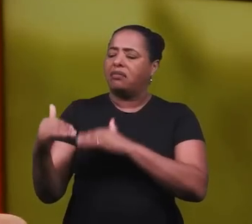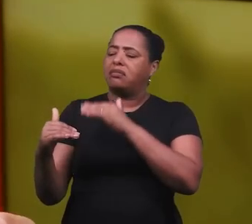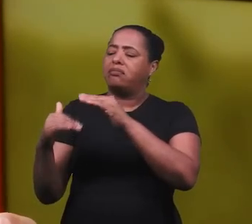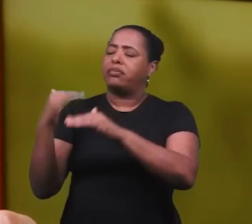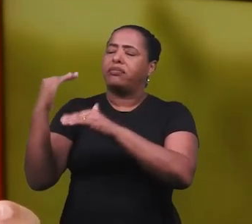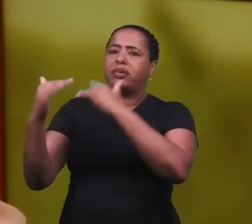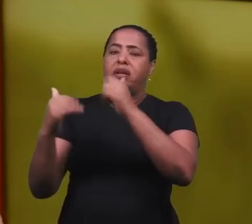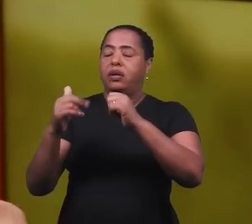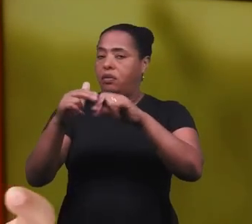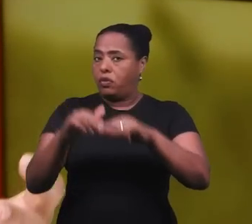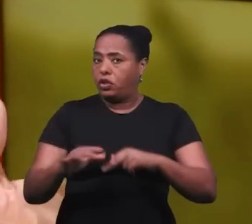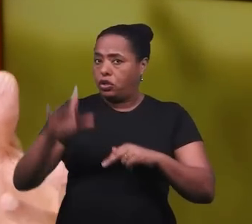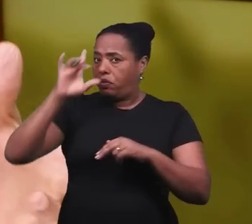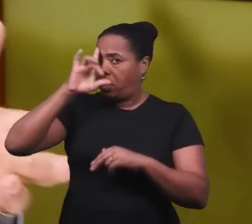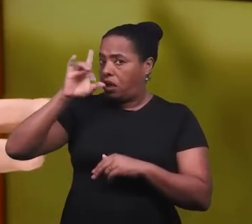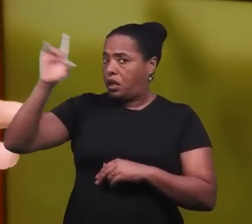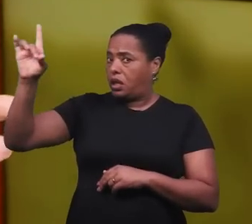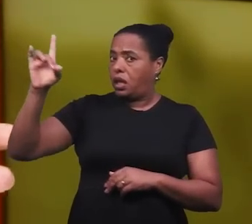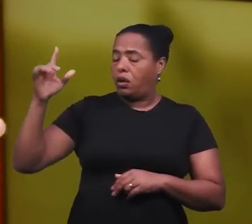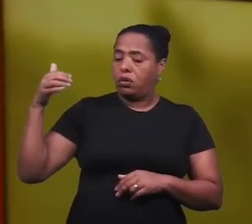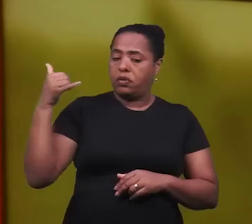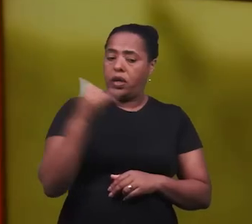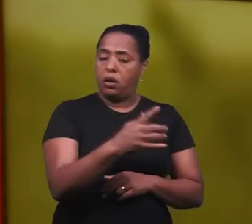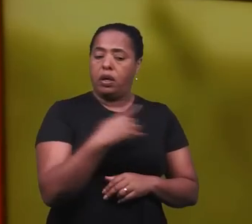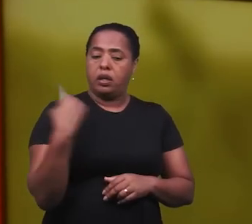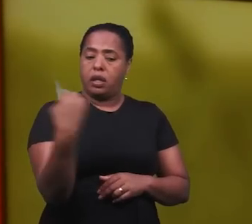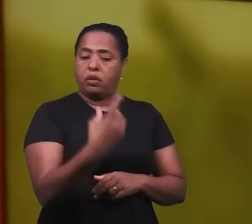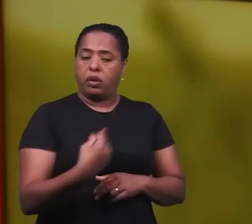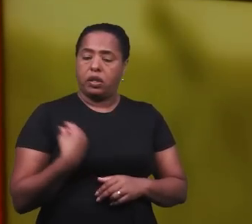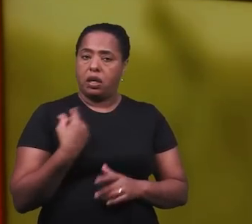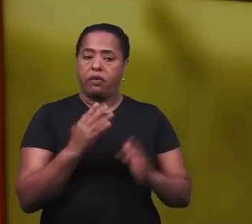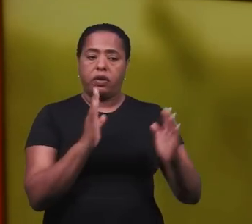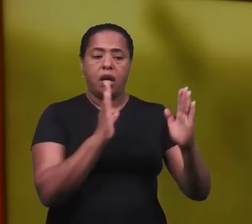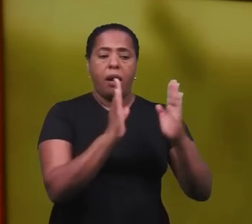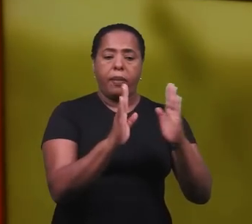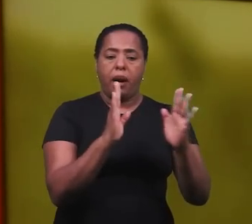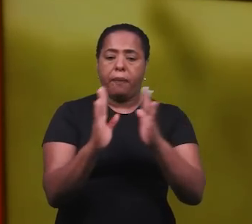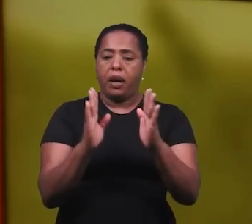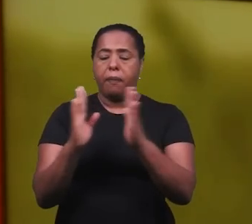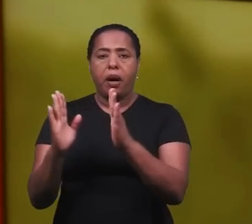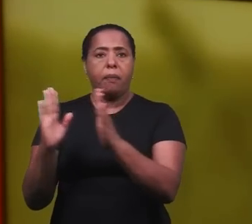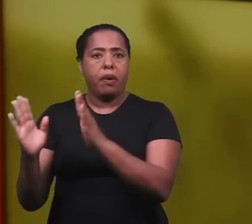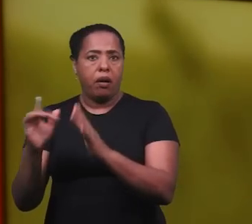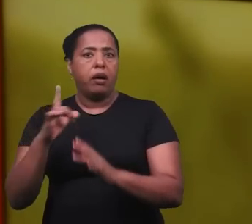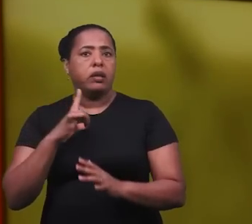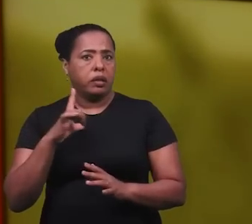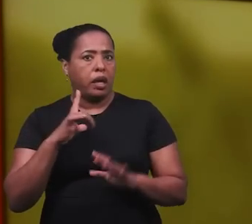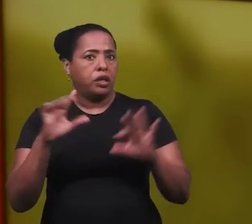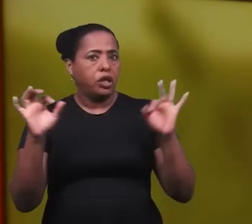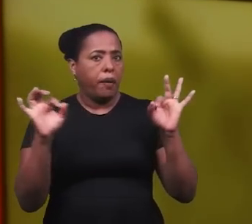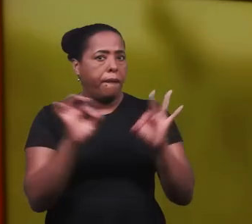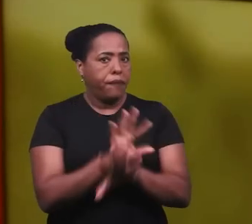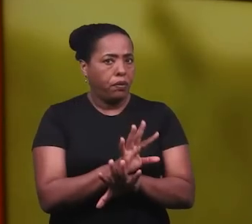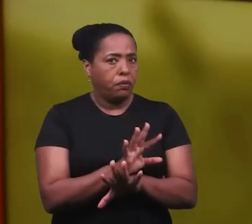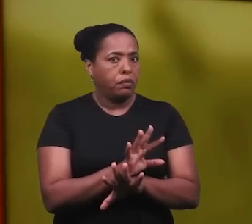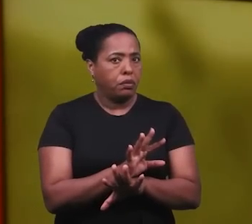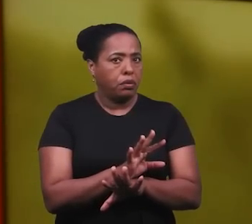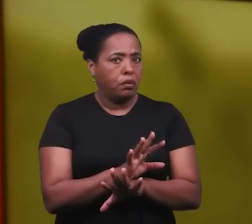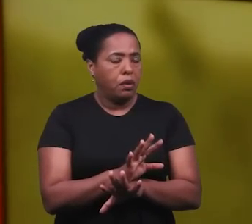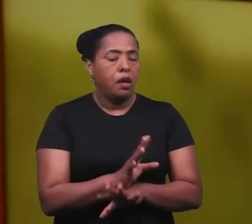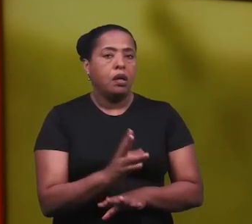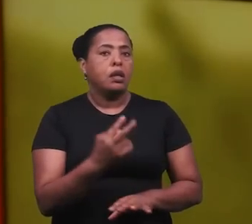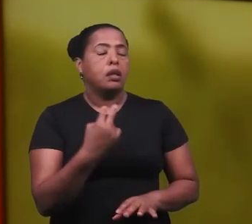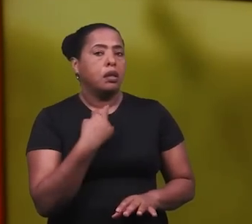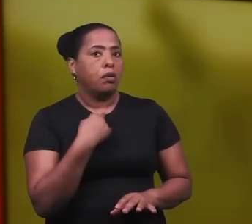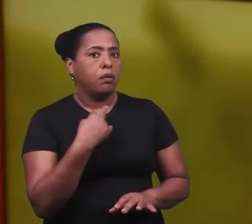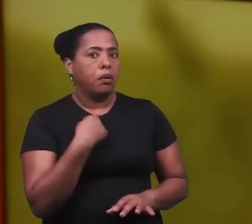crianças, jovens que estão sendo privados de algumas etapas. Por isso que Deus ele falou, né? Na nossa